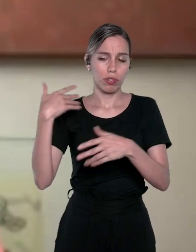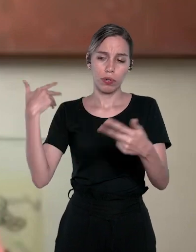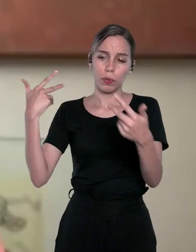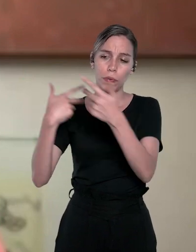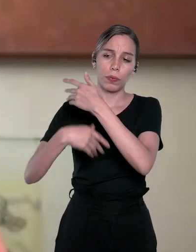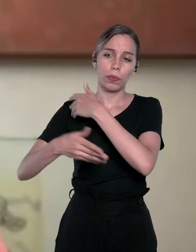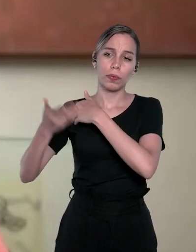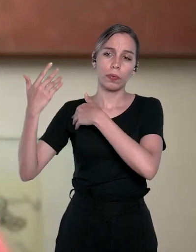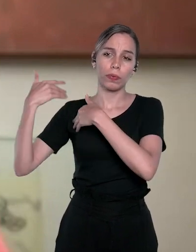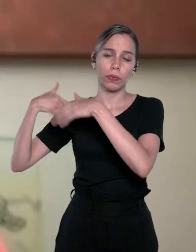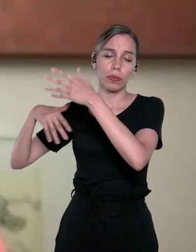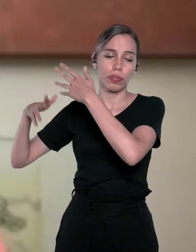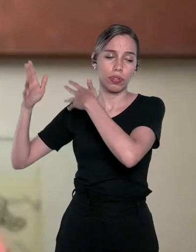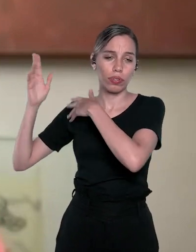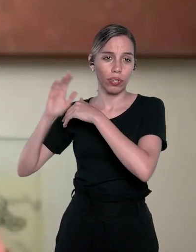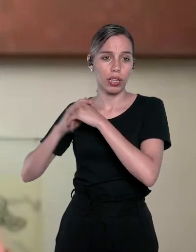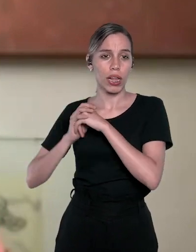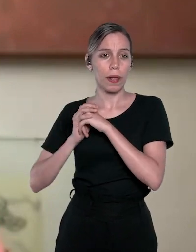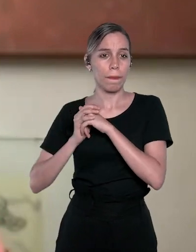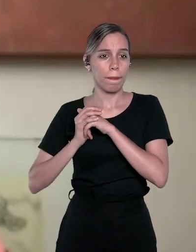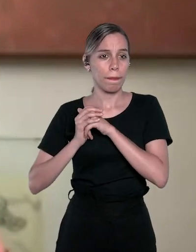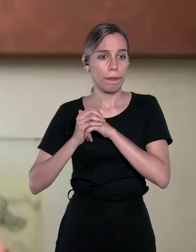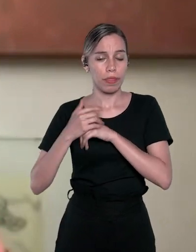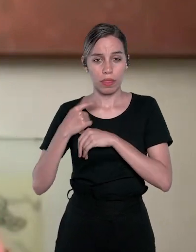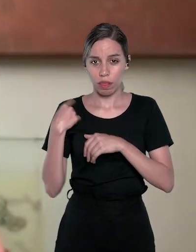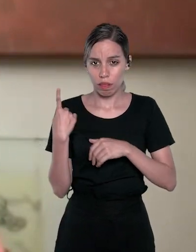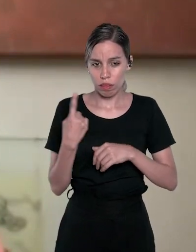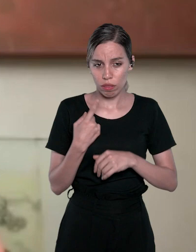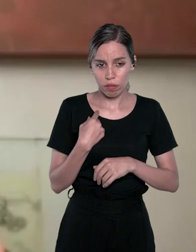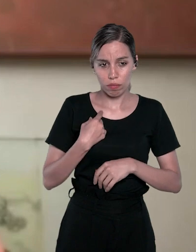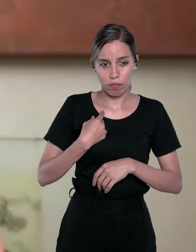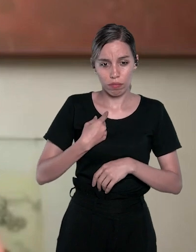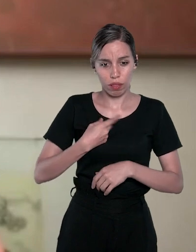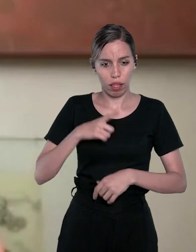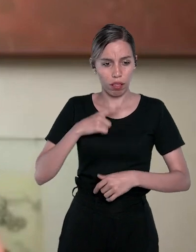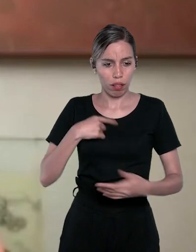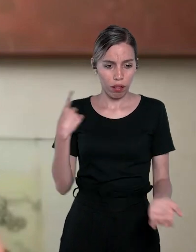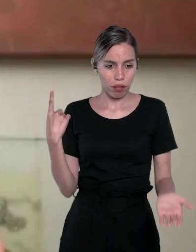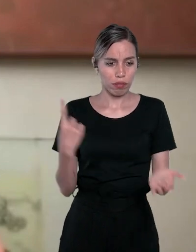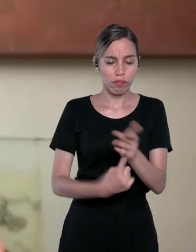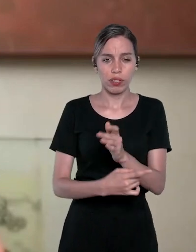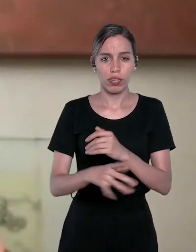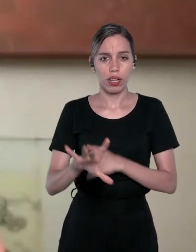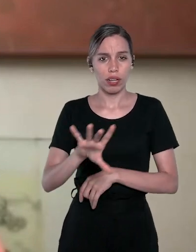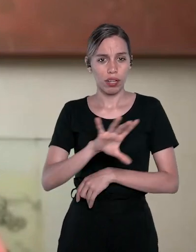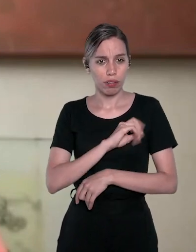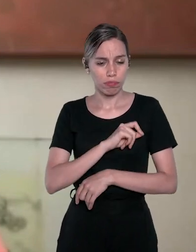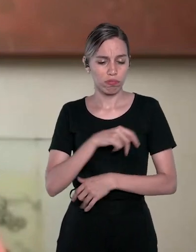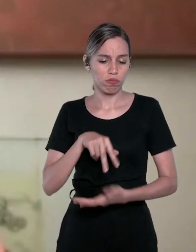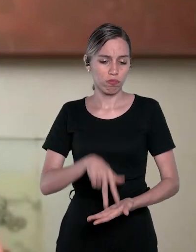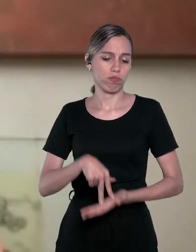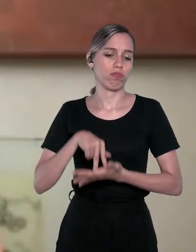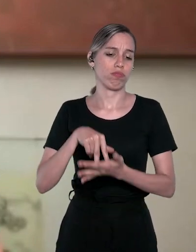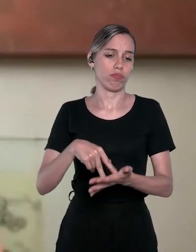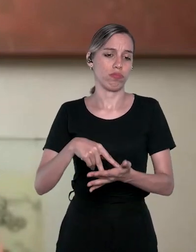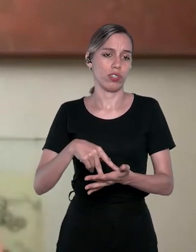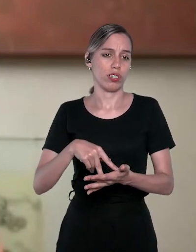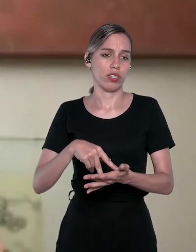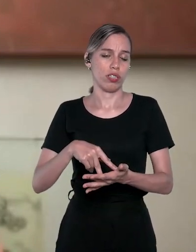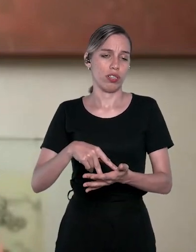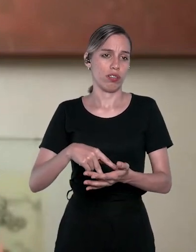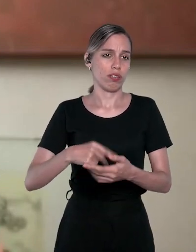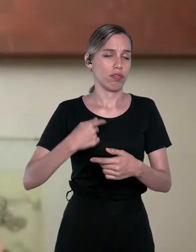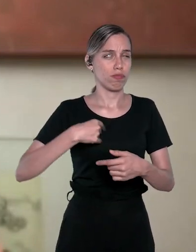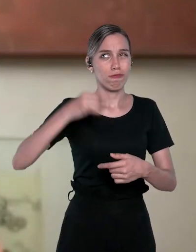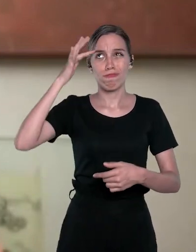simplesmente. O compromisso de amar vale toda a resistência. Nossas cabeças no